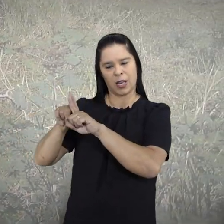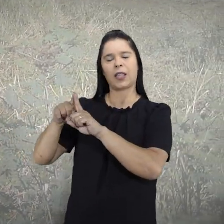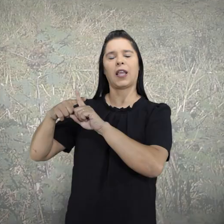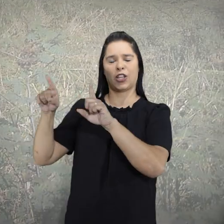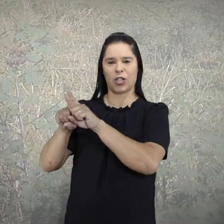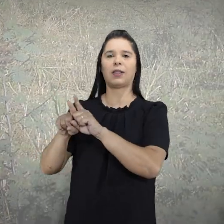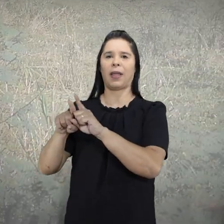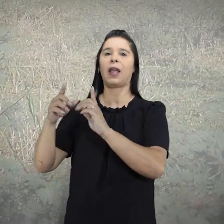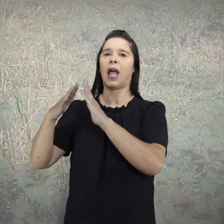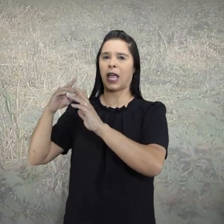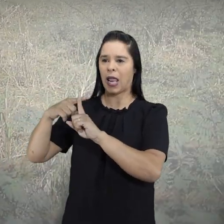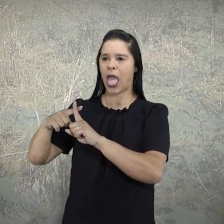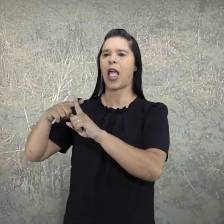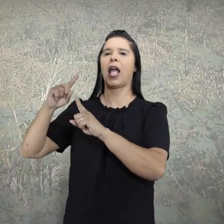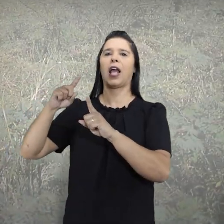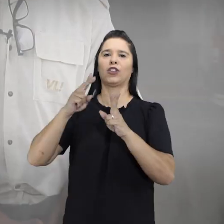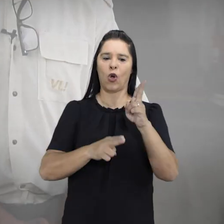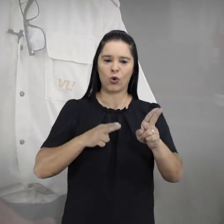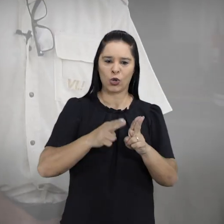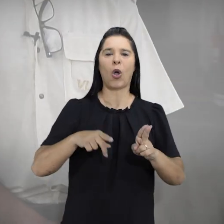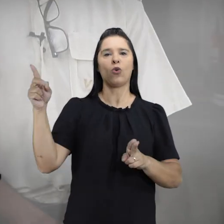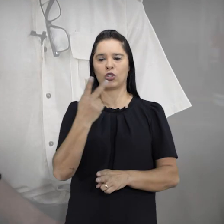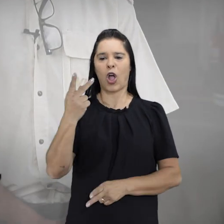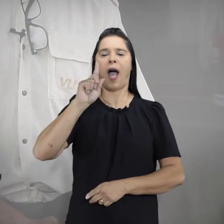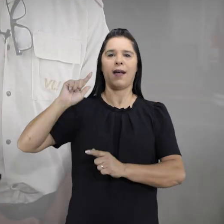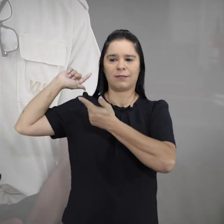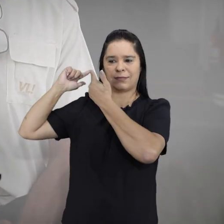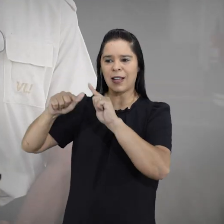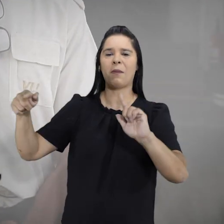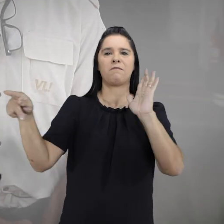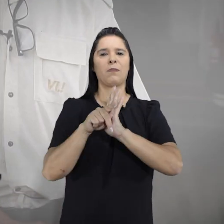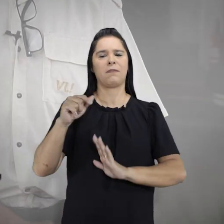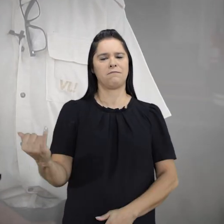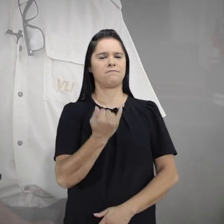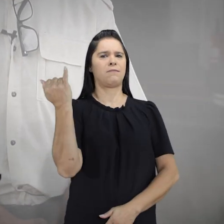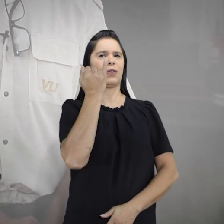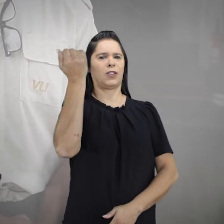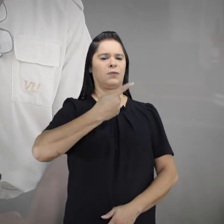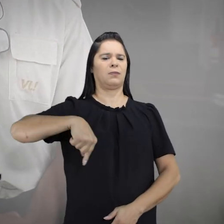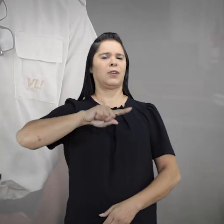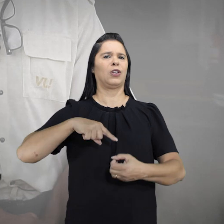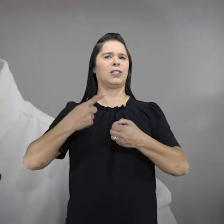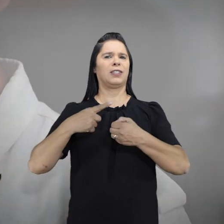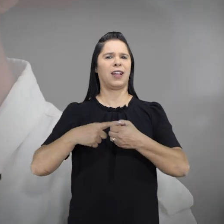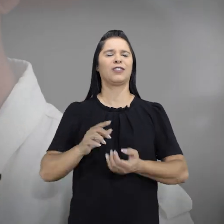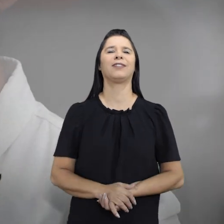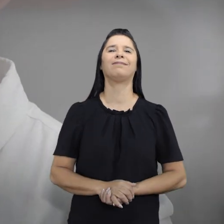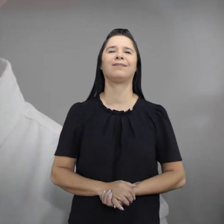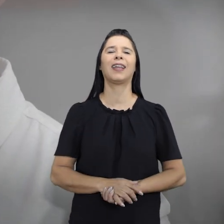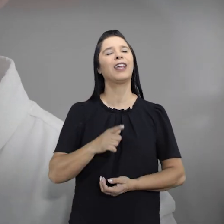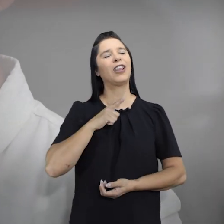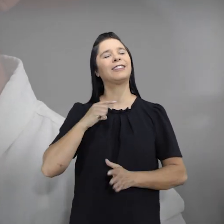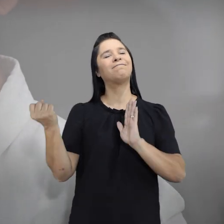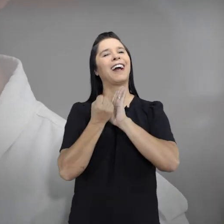né? Com mais de 140 anos, né? Muito importante para a cidade. E a gente, assim, está fazendo parte dessa história,